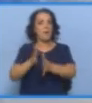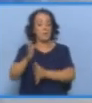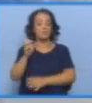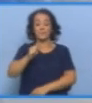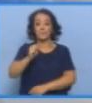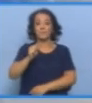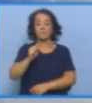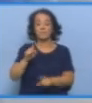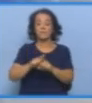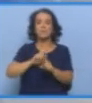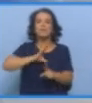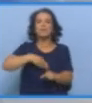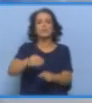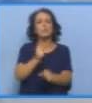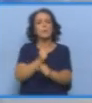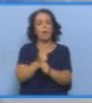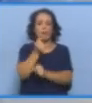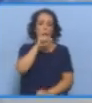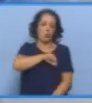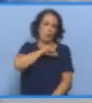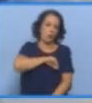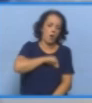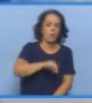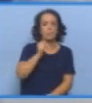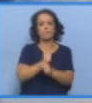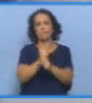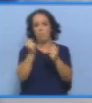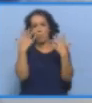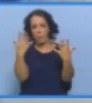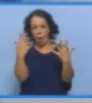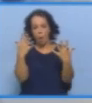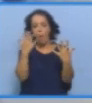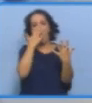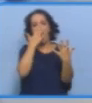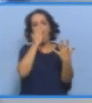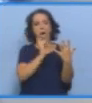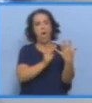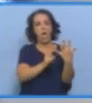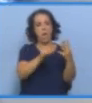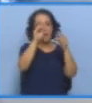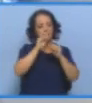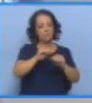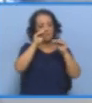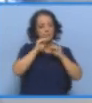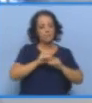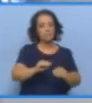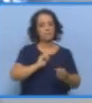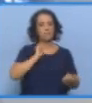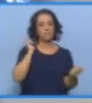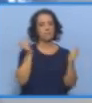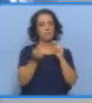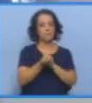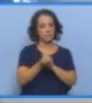do trabalho, e concretamente o trabalho assalariado e trabalho manual, como um campo de evangelização, seguindo, aliás, um